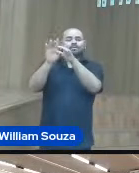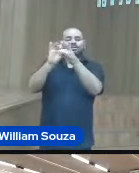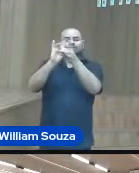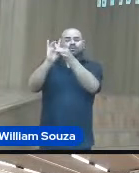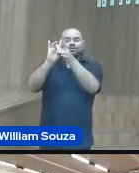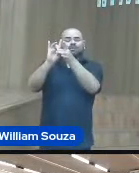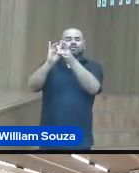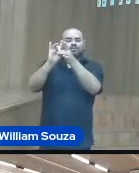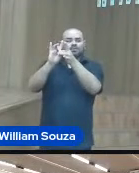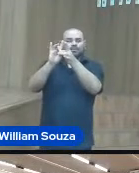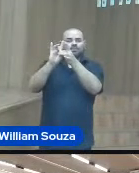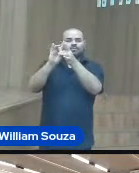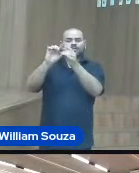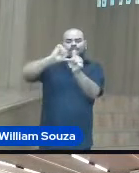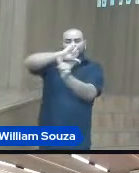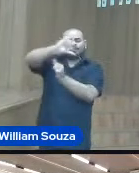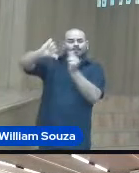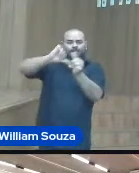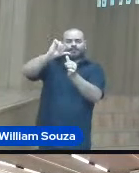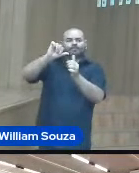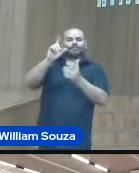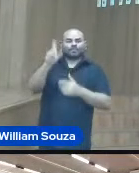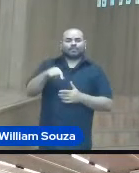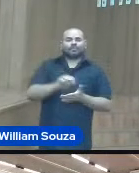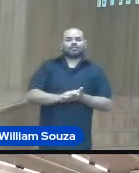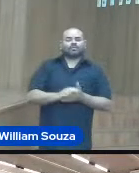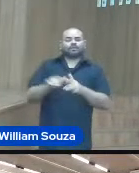trabalho, família e pátria.